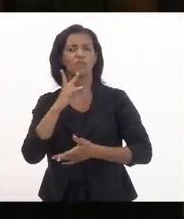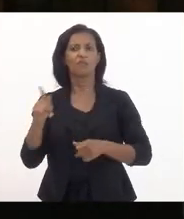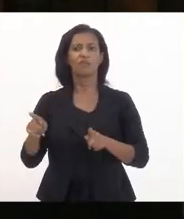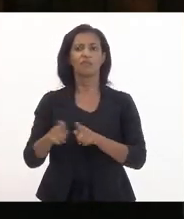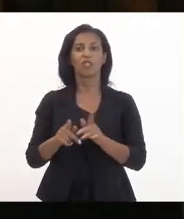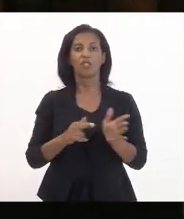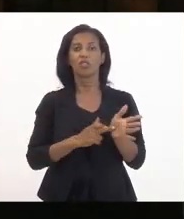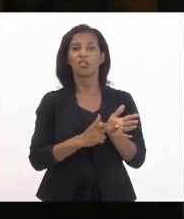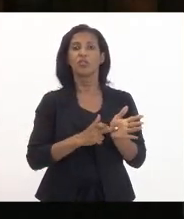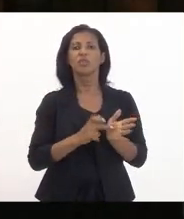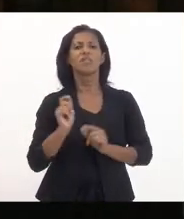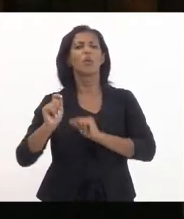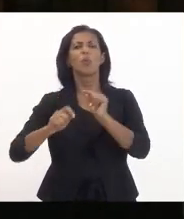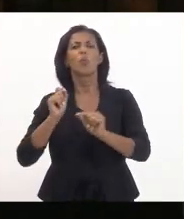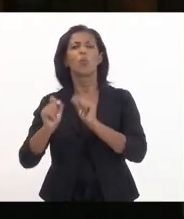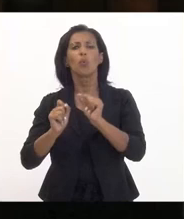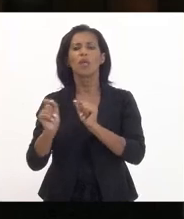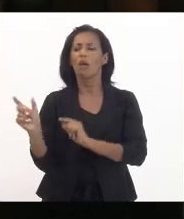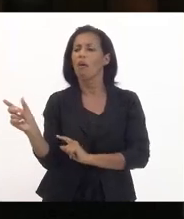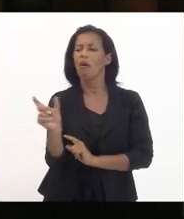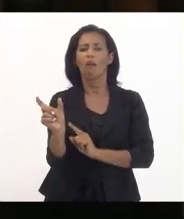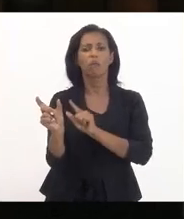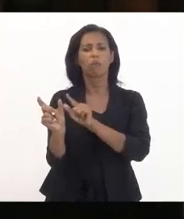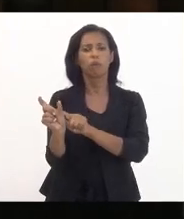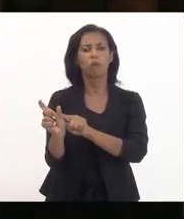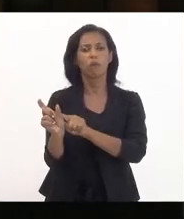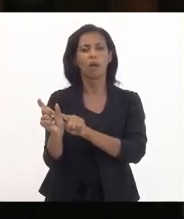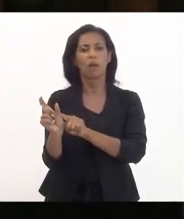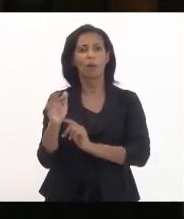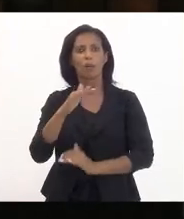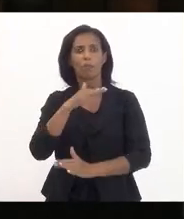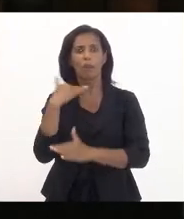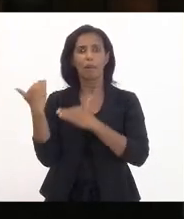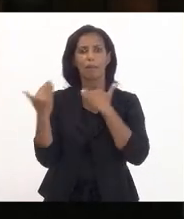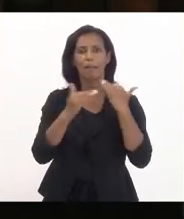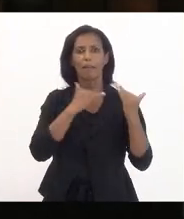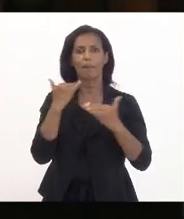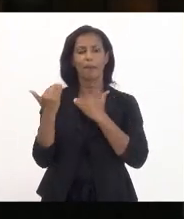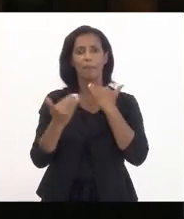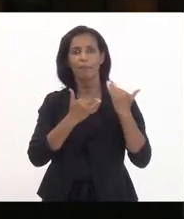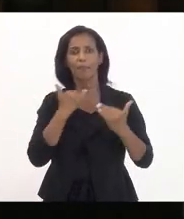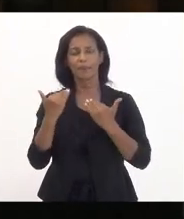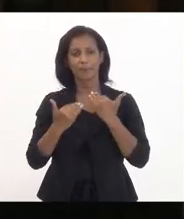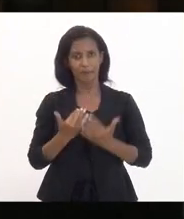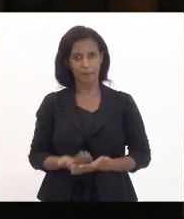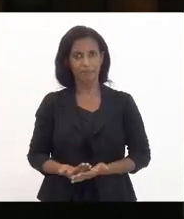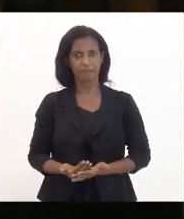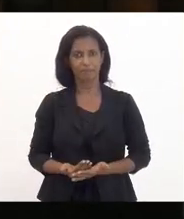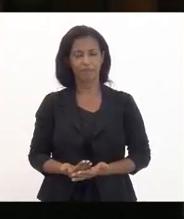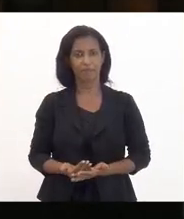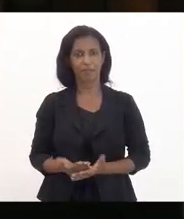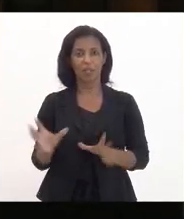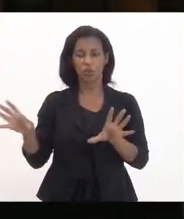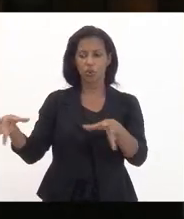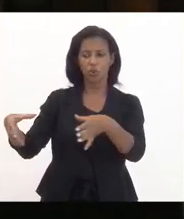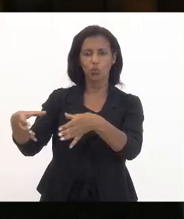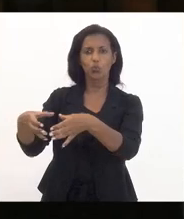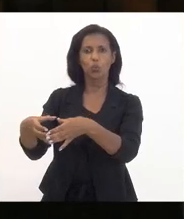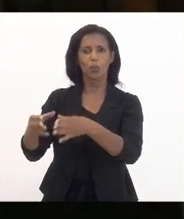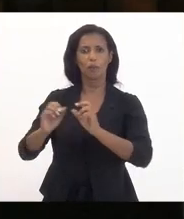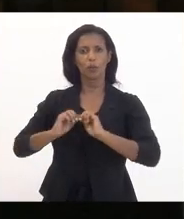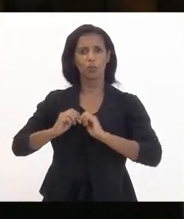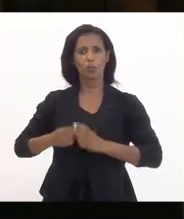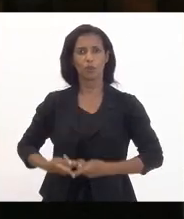o genocídio significa, ao pé da letra, o extermínio deliberado de determinado grupamento